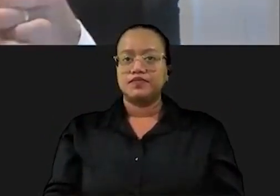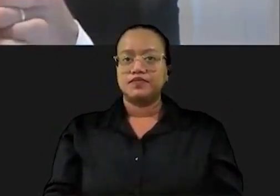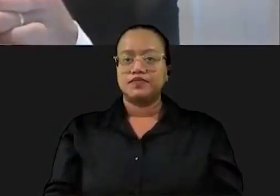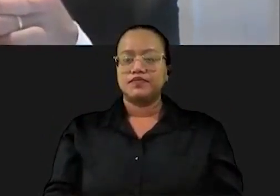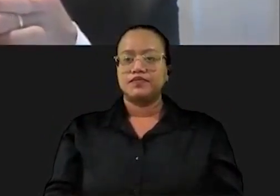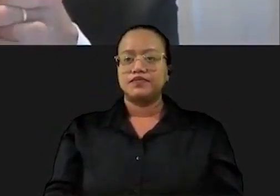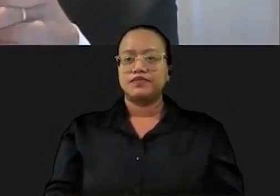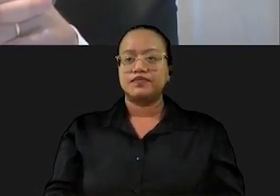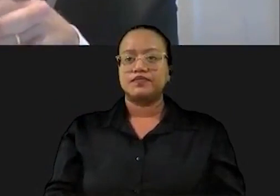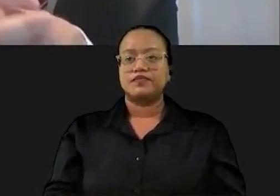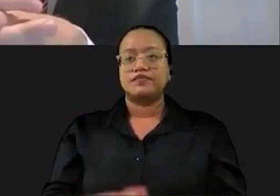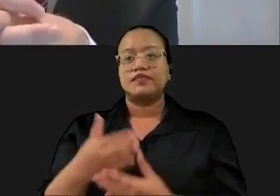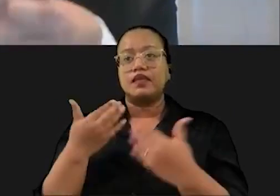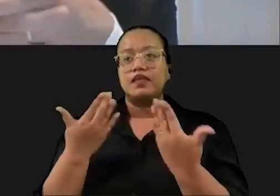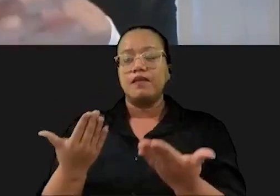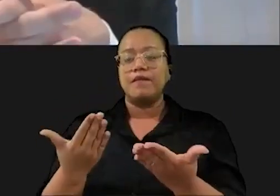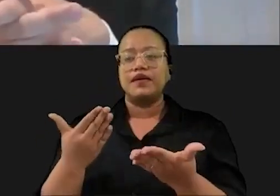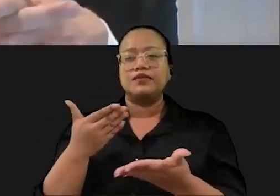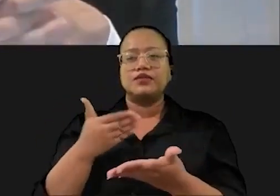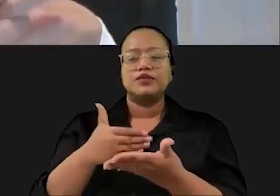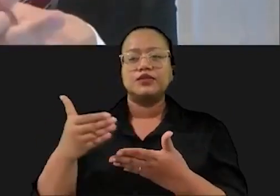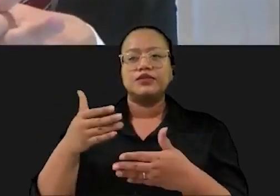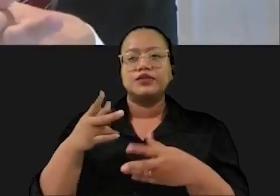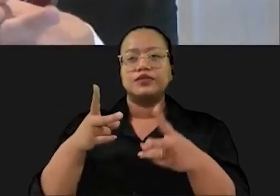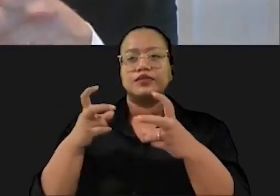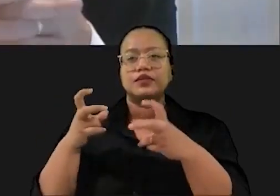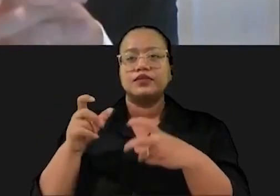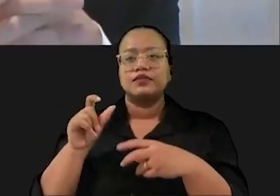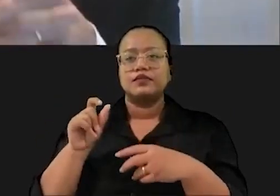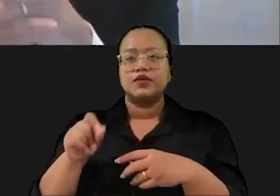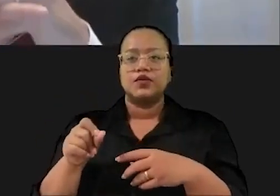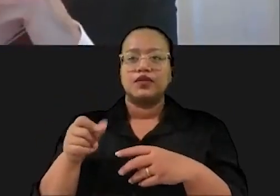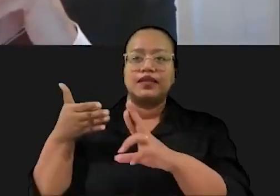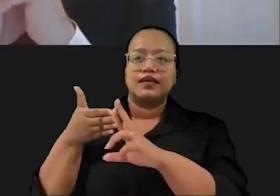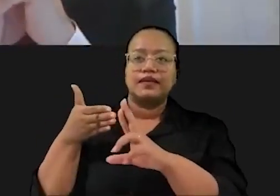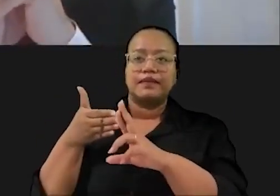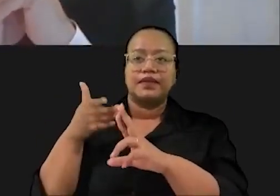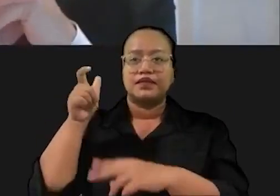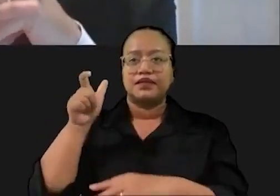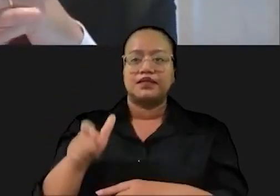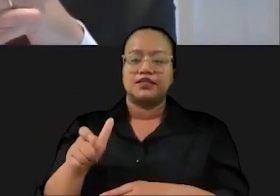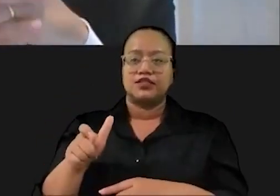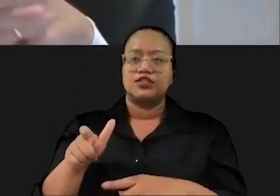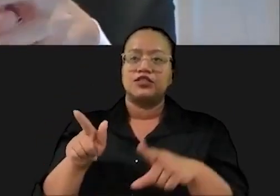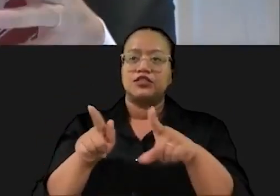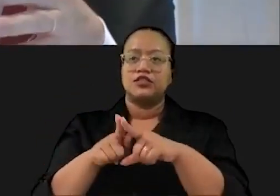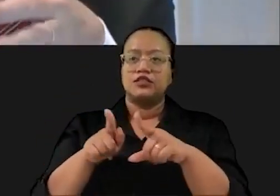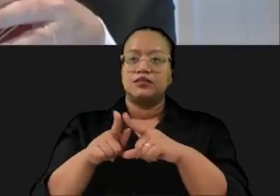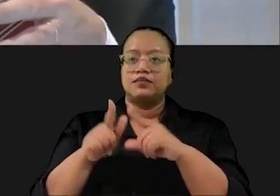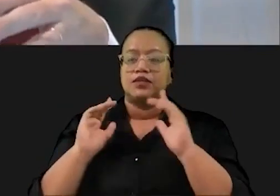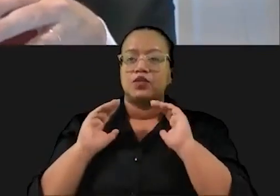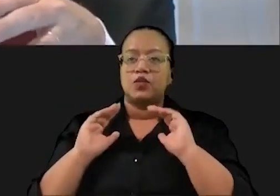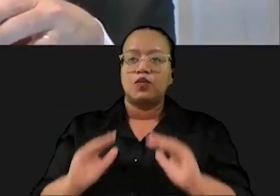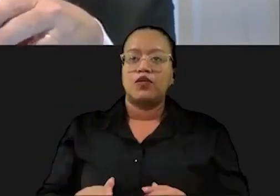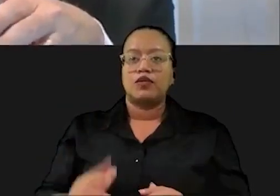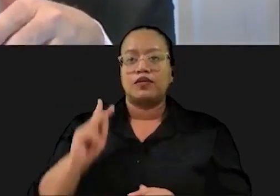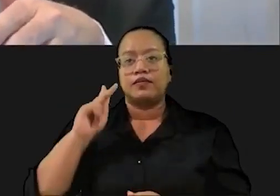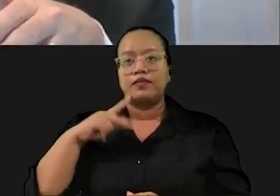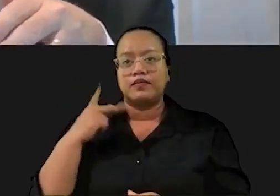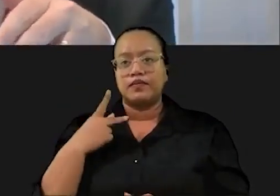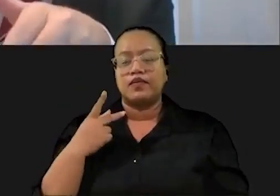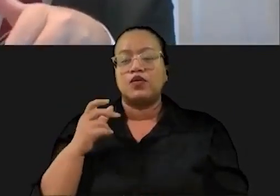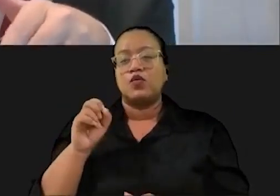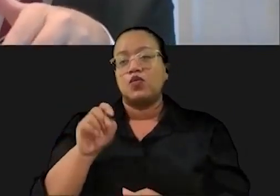do preposto e do comportamento do procurador ou do preposto. Bom,